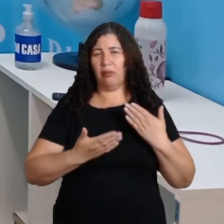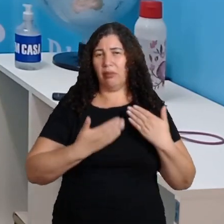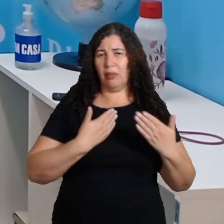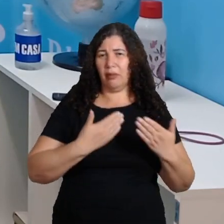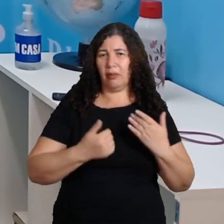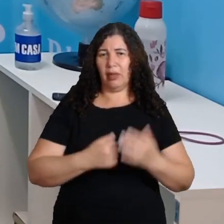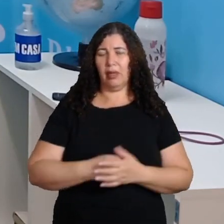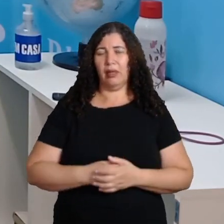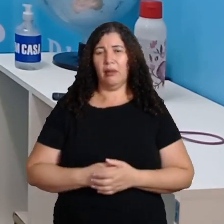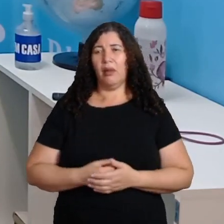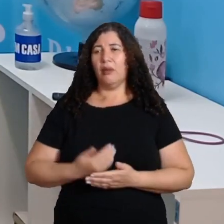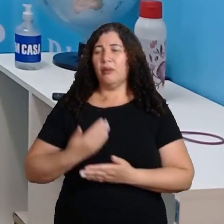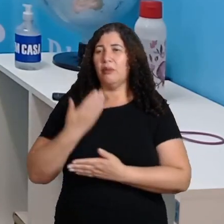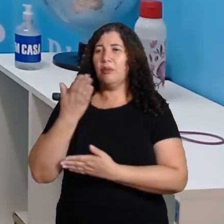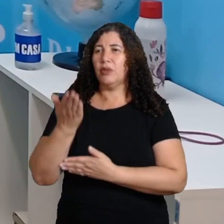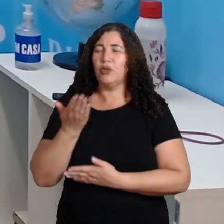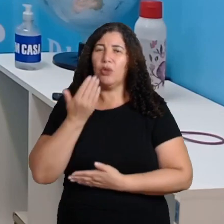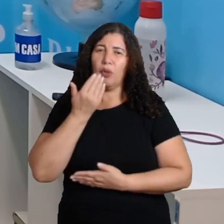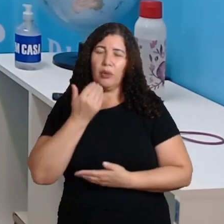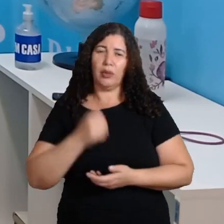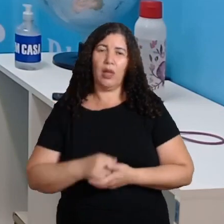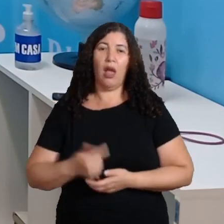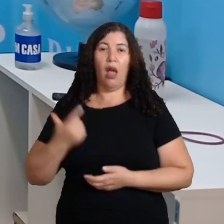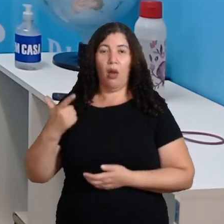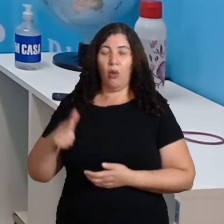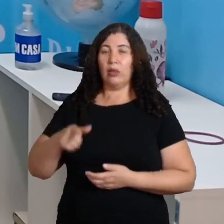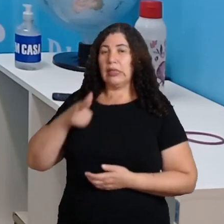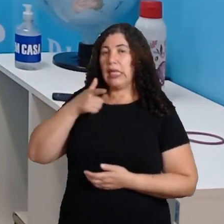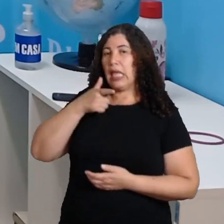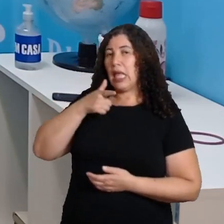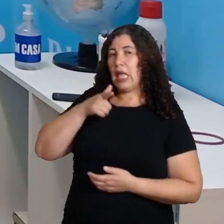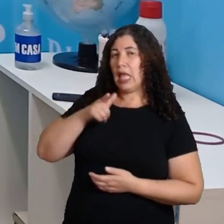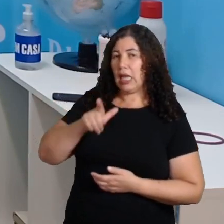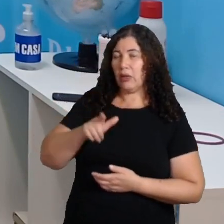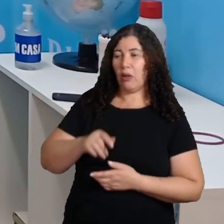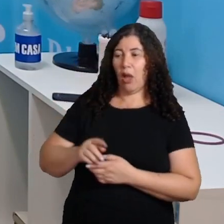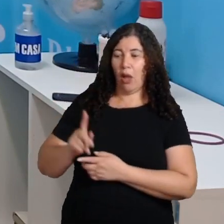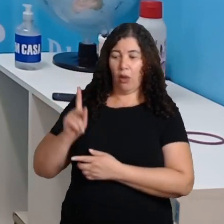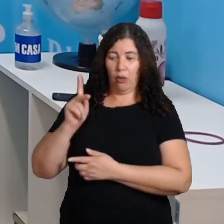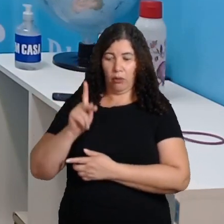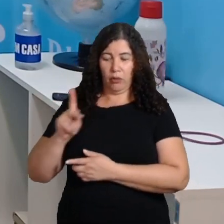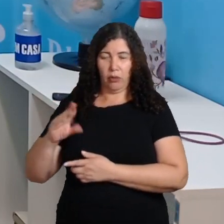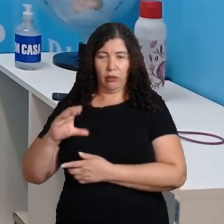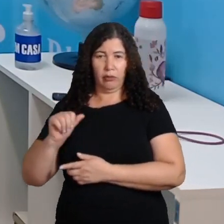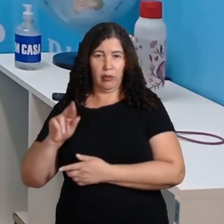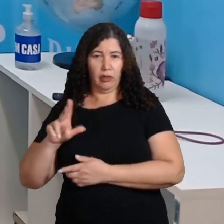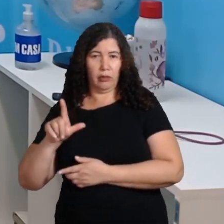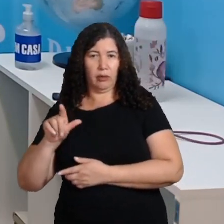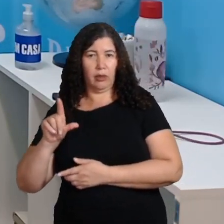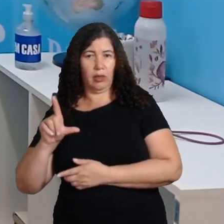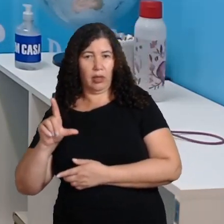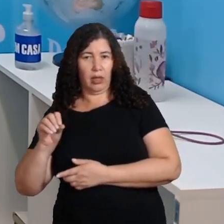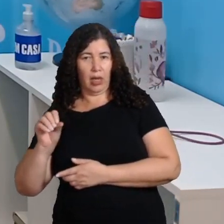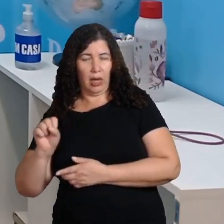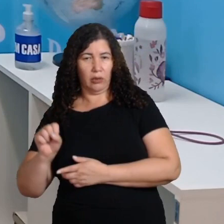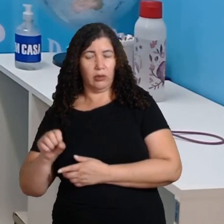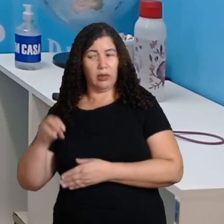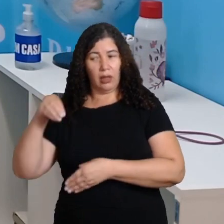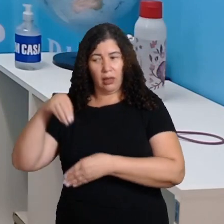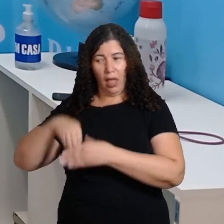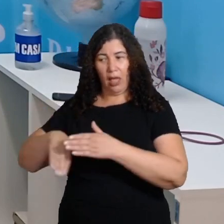pedir comida. Outra é a língua que o professor Carlos Góes lá na